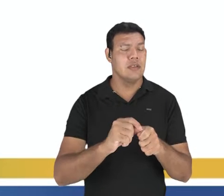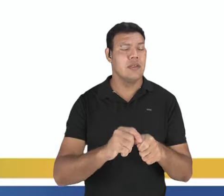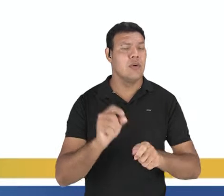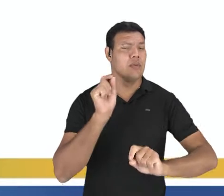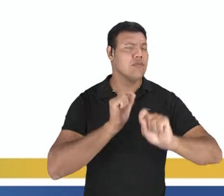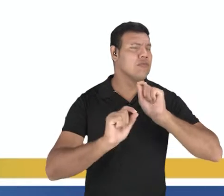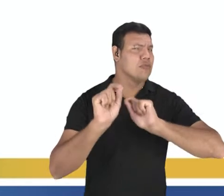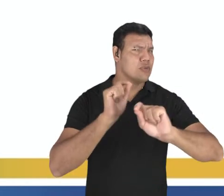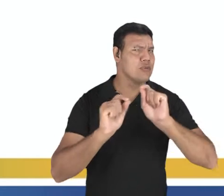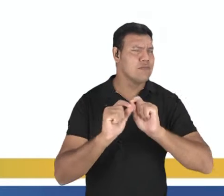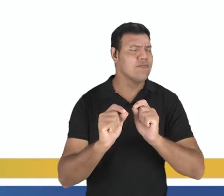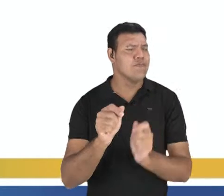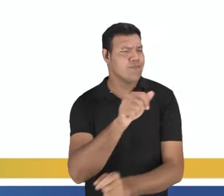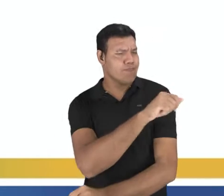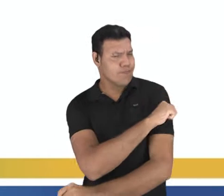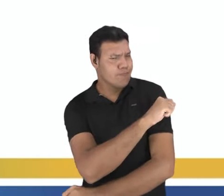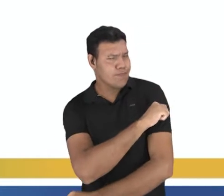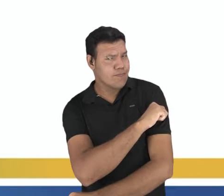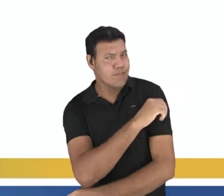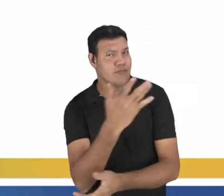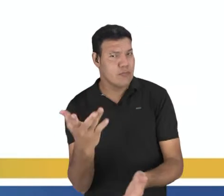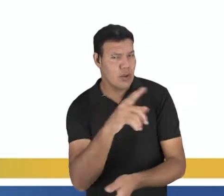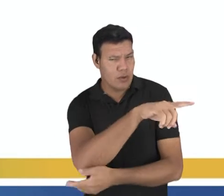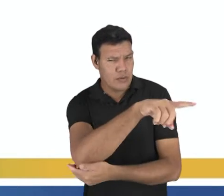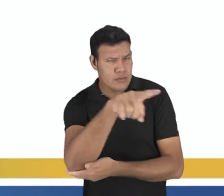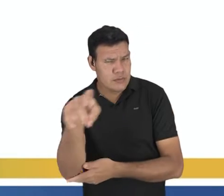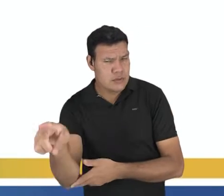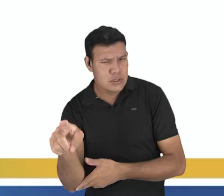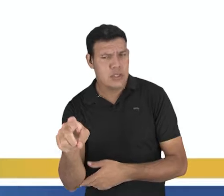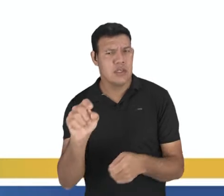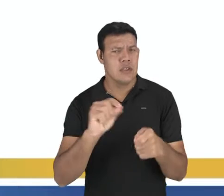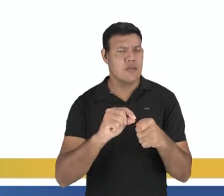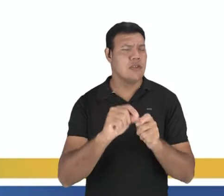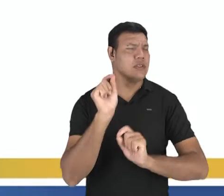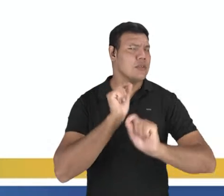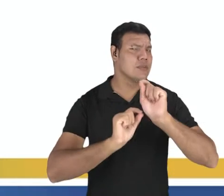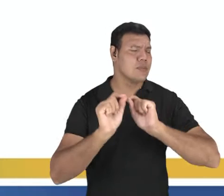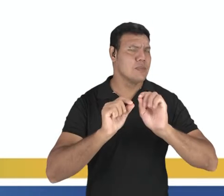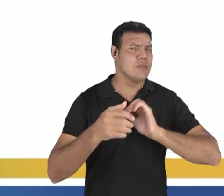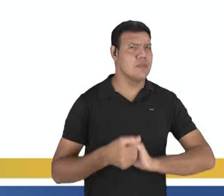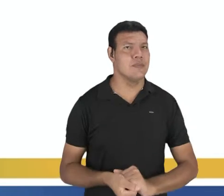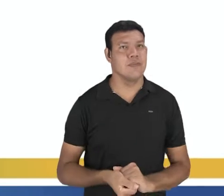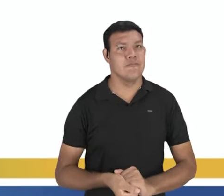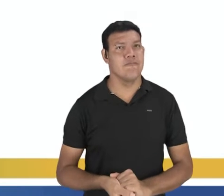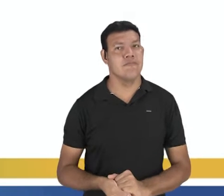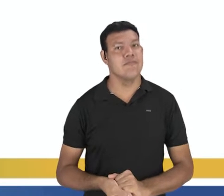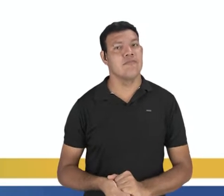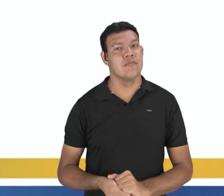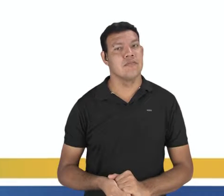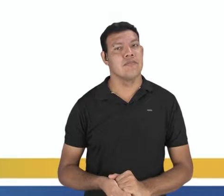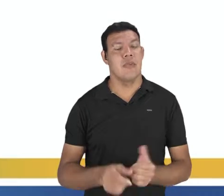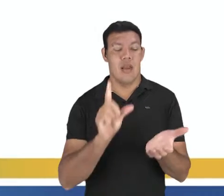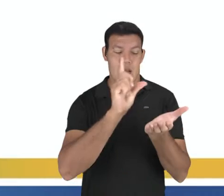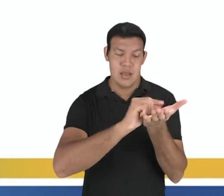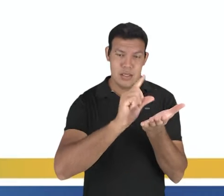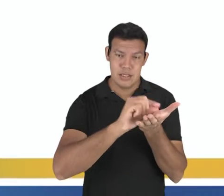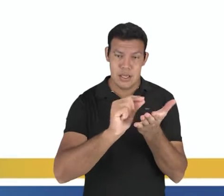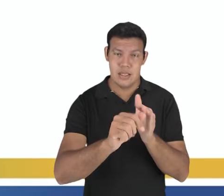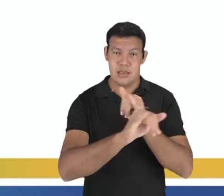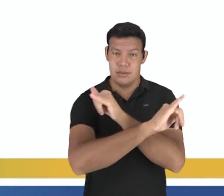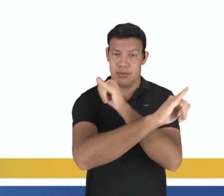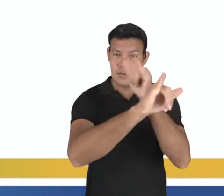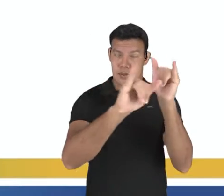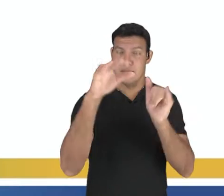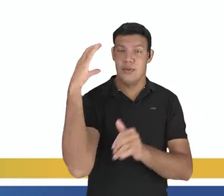fazer como aluno, no caso vocês precisam fazer para quê? Para fazer um artigo de divulgação